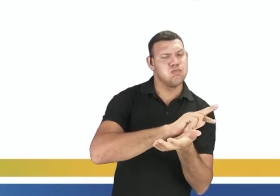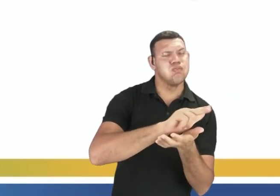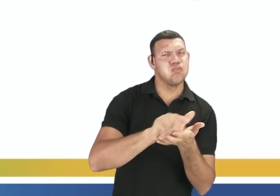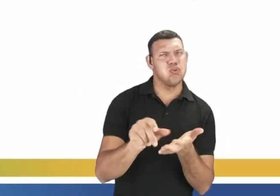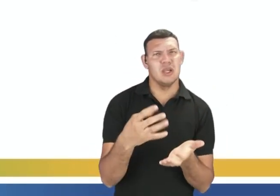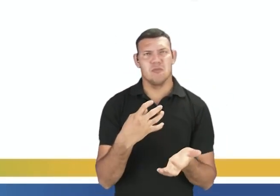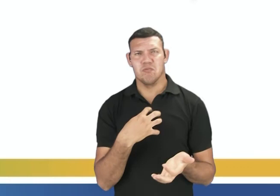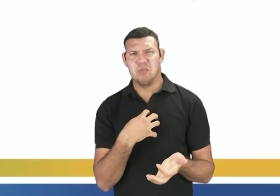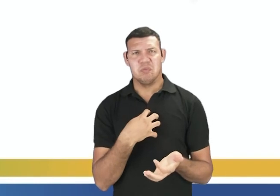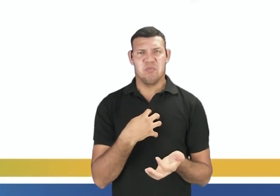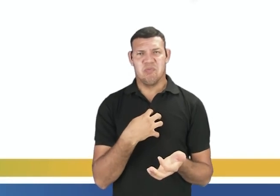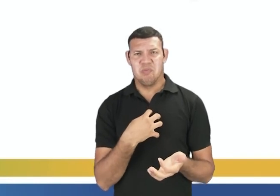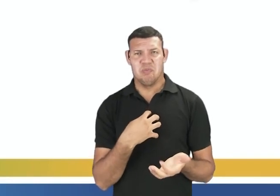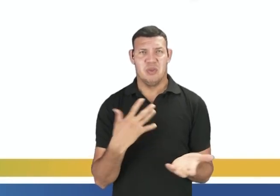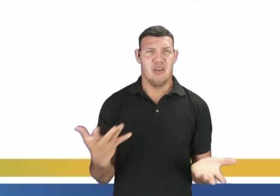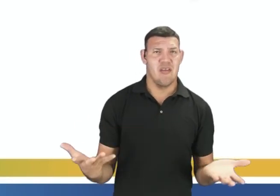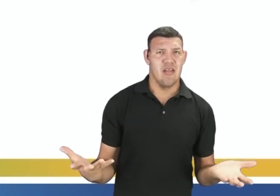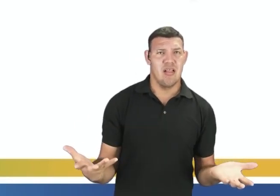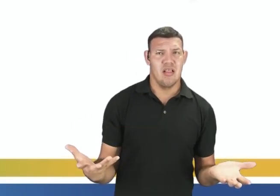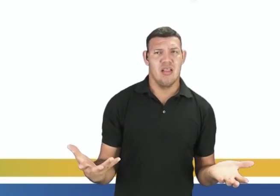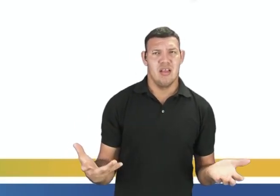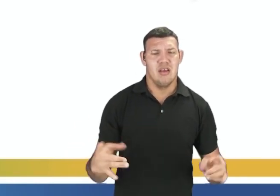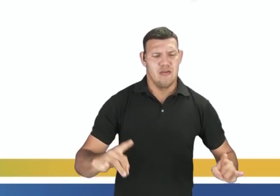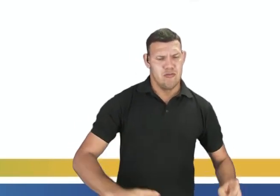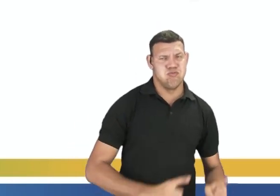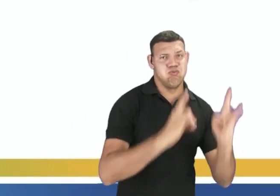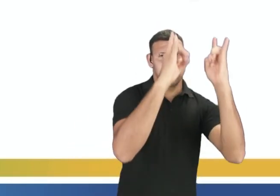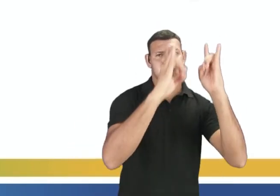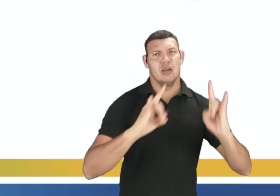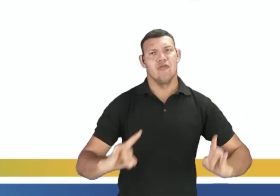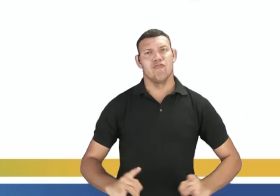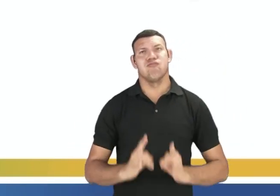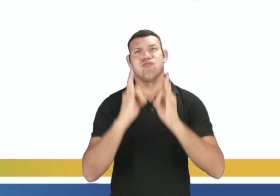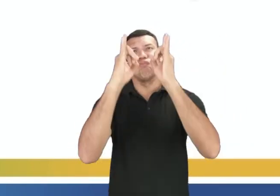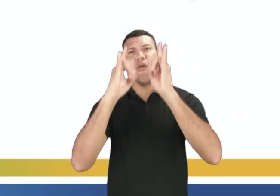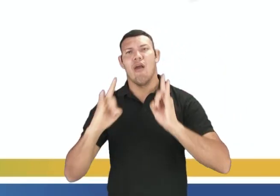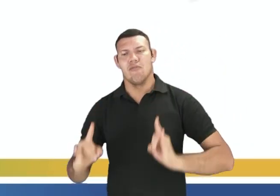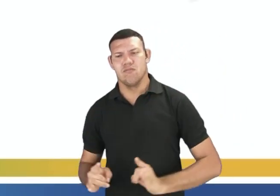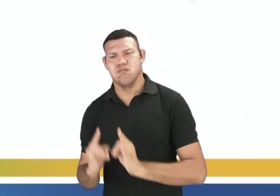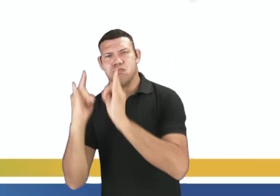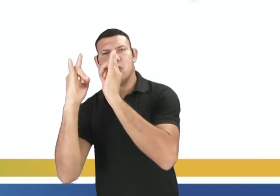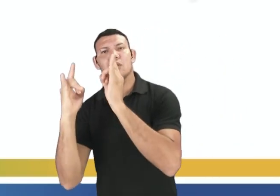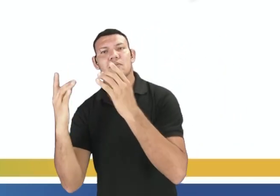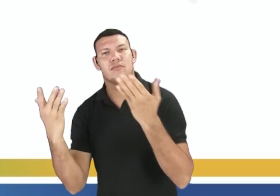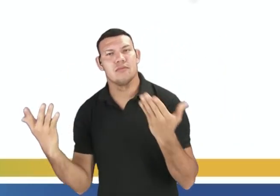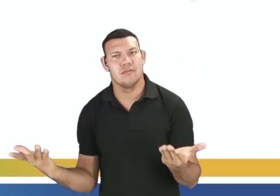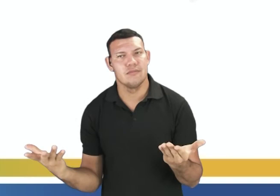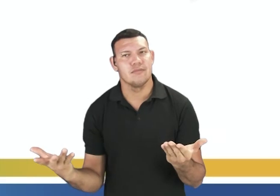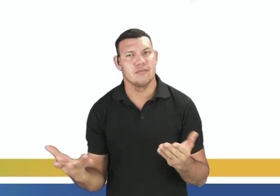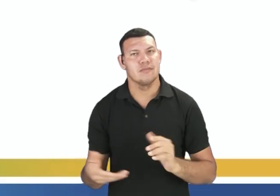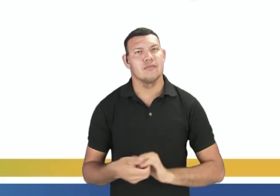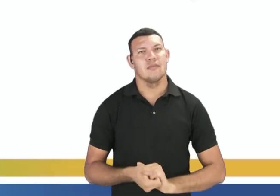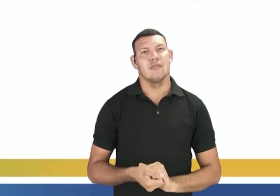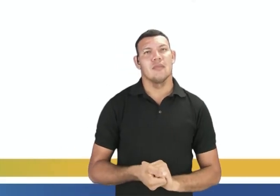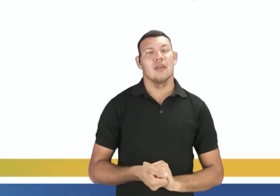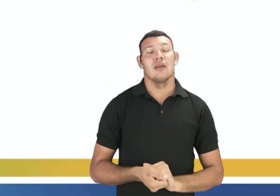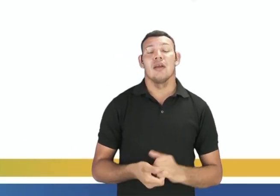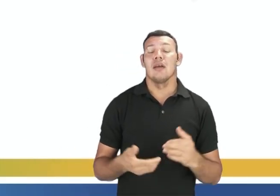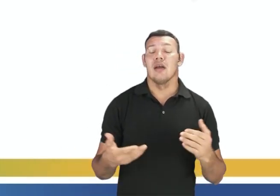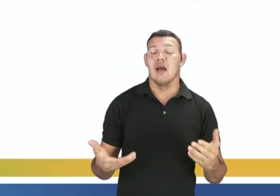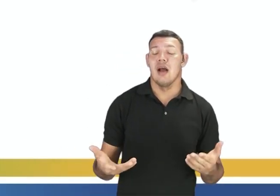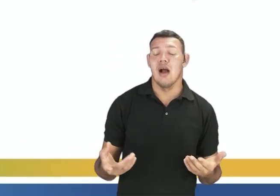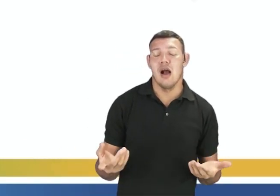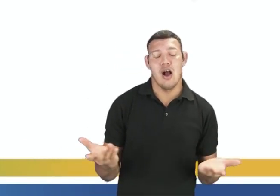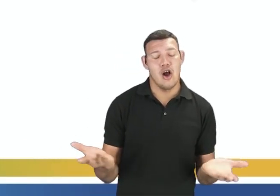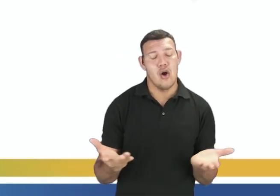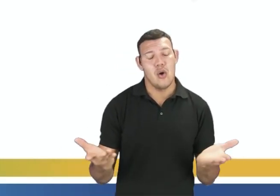nós tínhamos apenas os grandes edifícios, grandes arranhas, céu, né, os grandes prédios. Então, ele